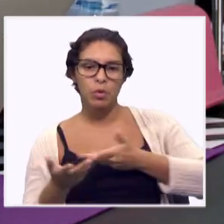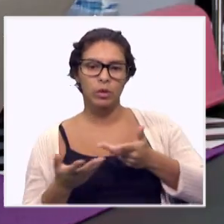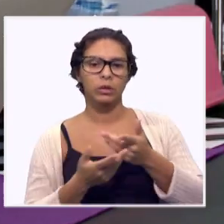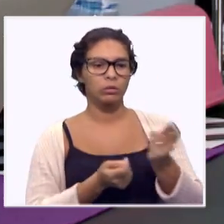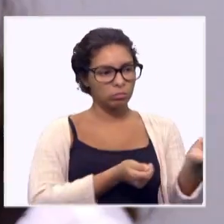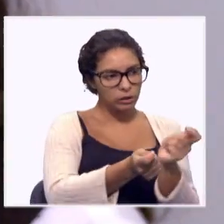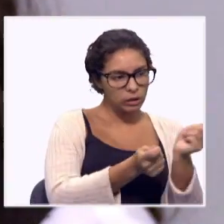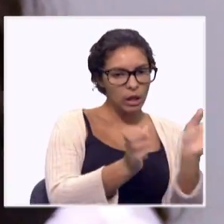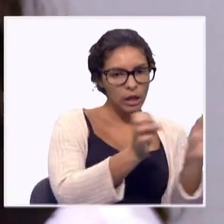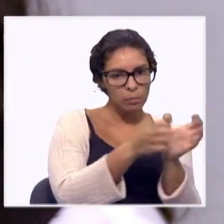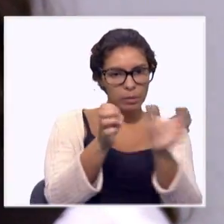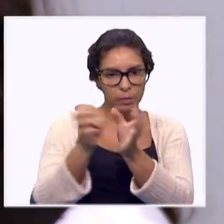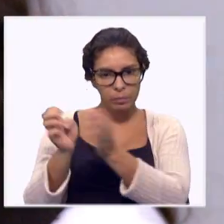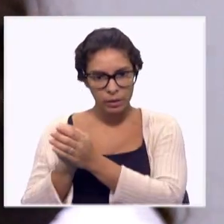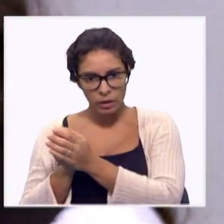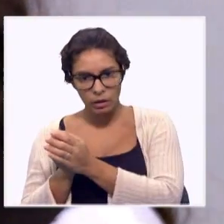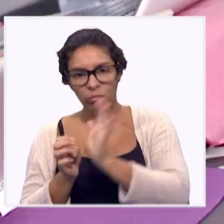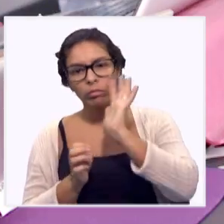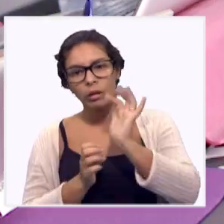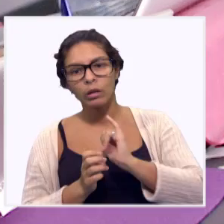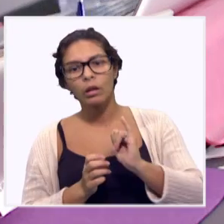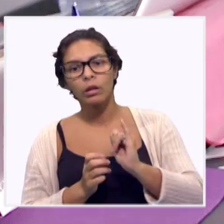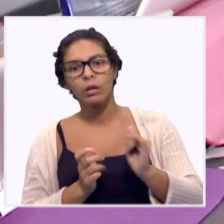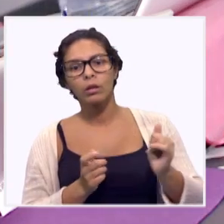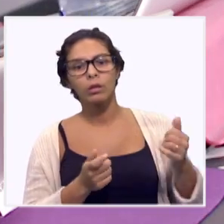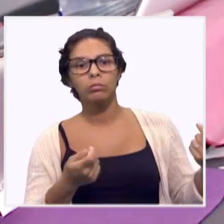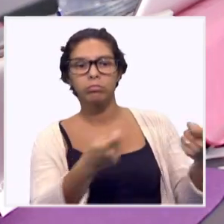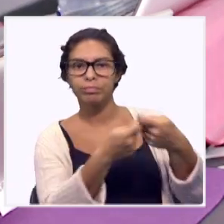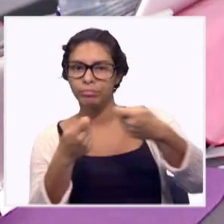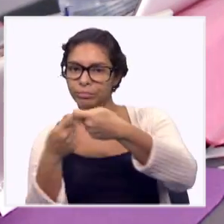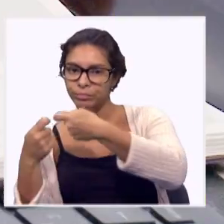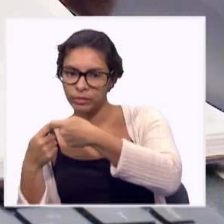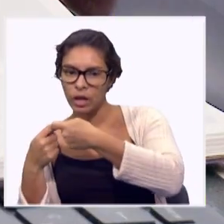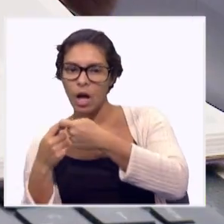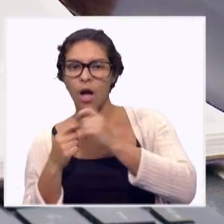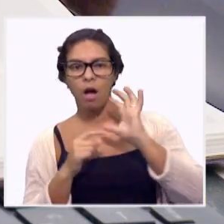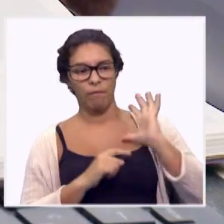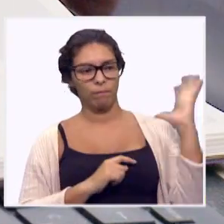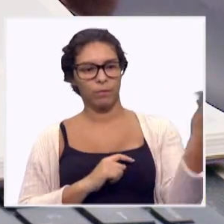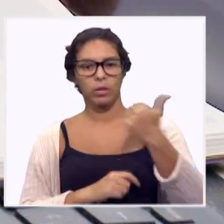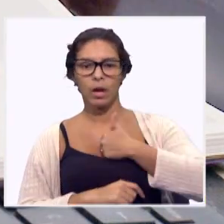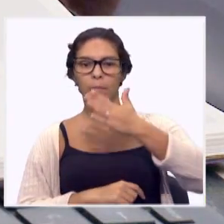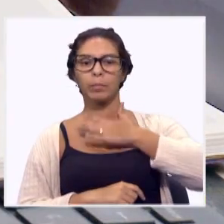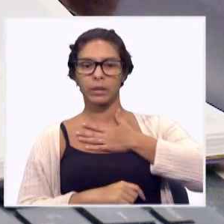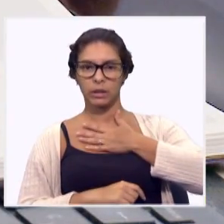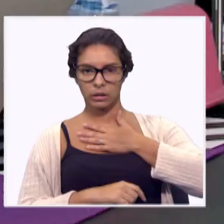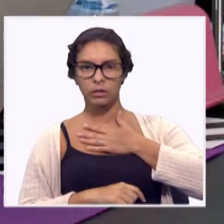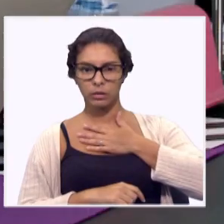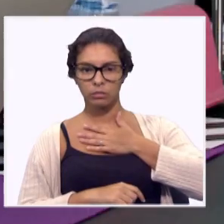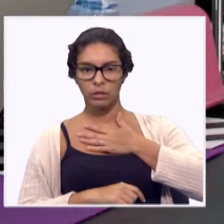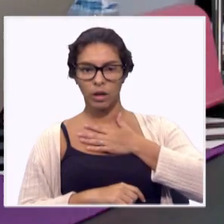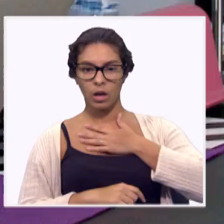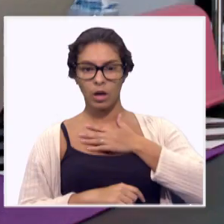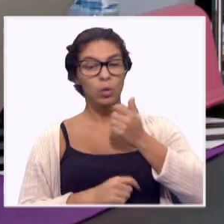clientes, gerir equipas, gerir tudo o que se passa à volta, neste caso, da empresa,